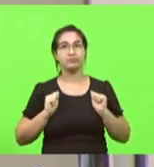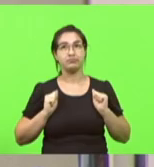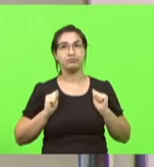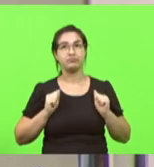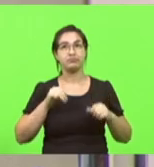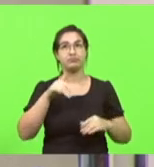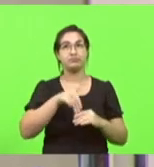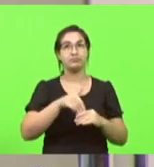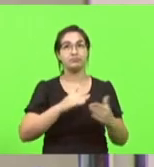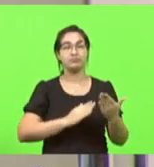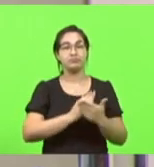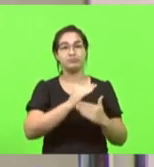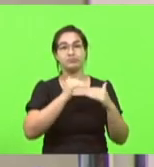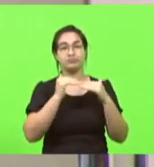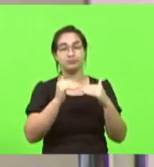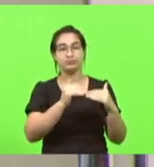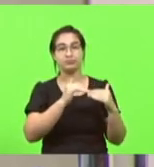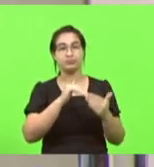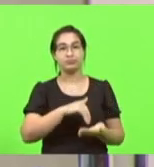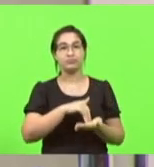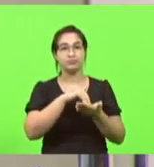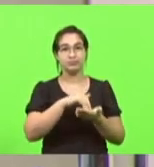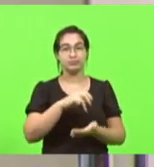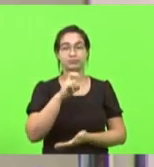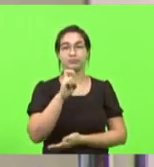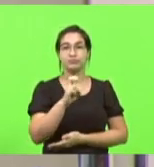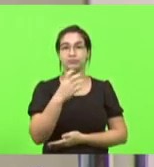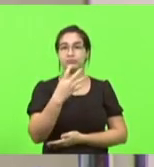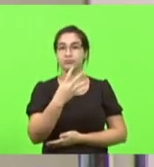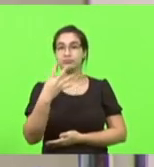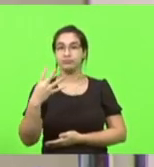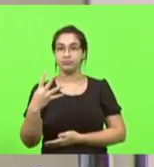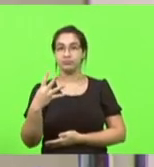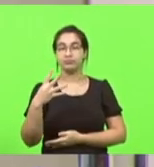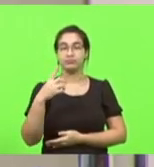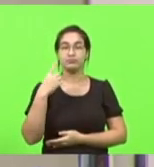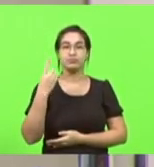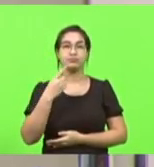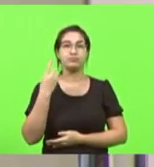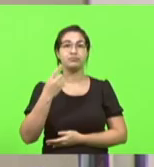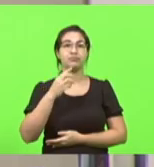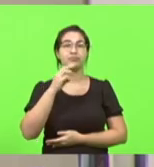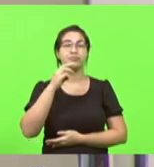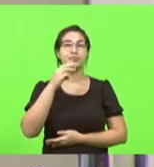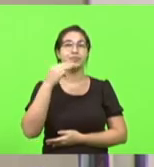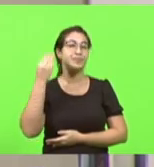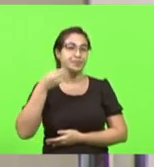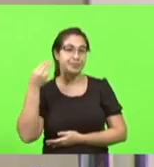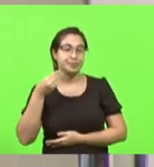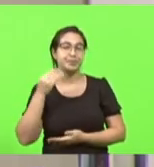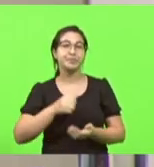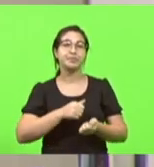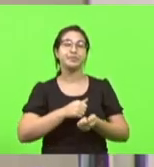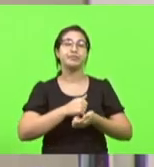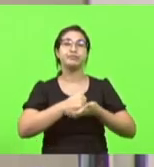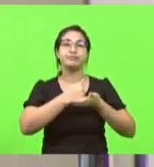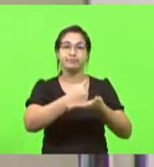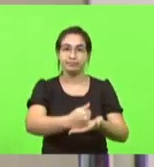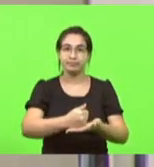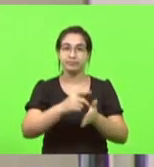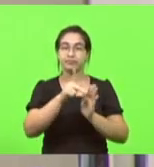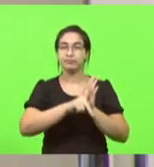encontra. Aprovado por unanimidade, moção 544, autor deputado Márcio Machado, manifestando apoio ao projeto de lei